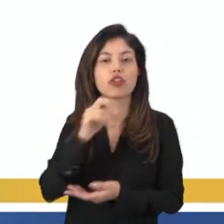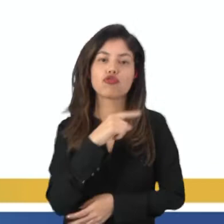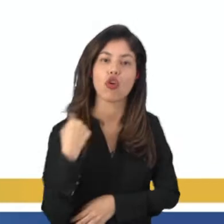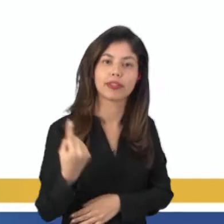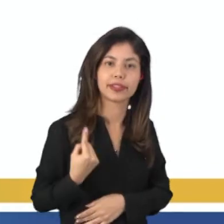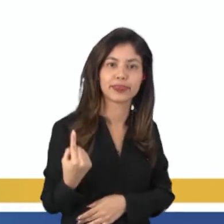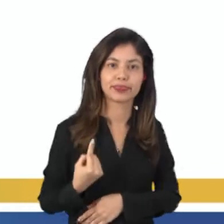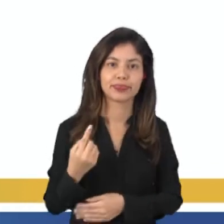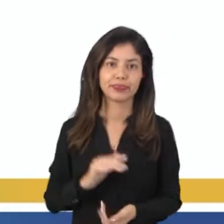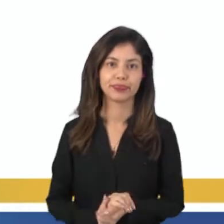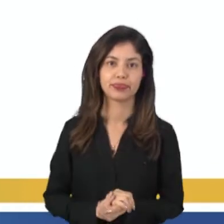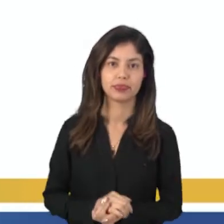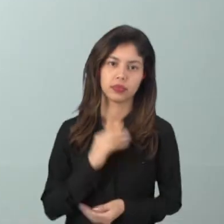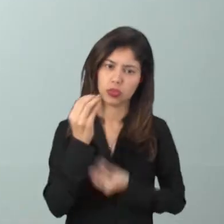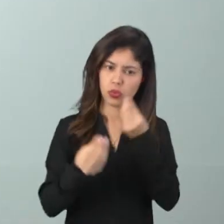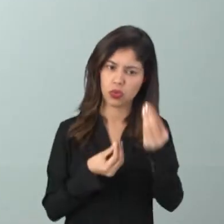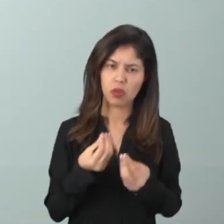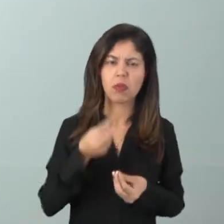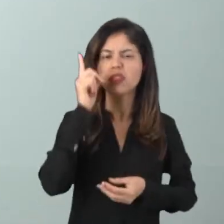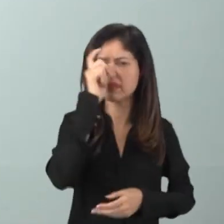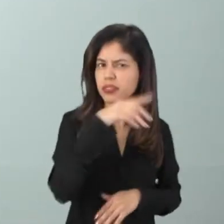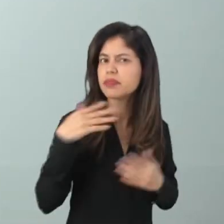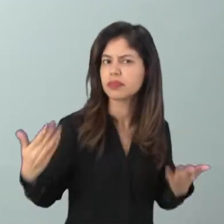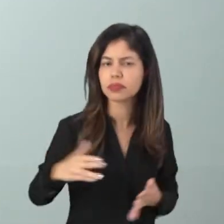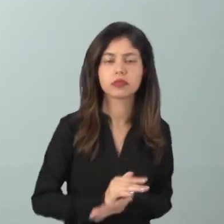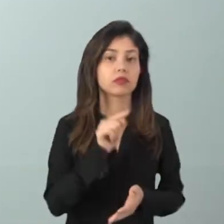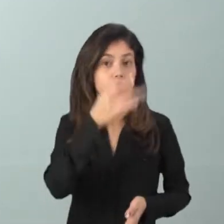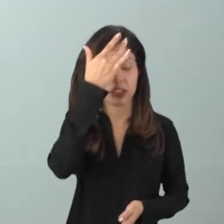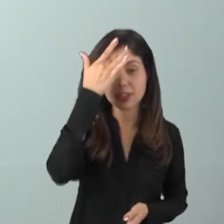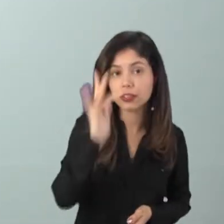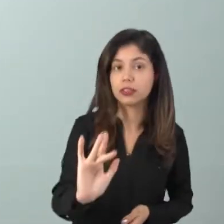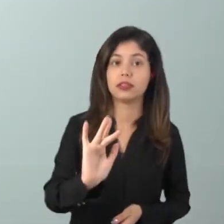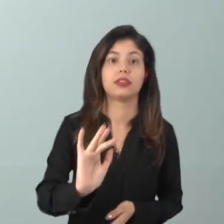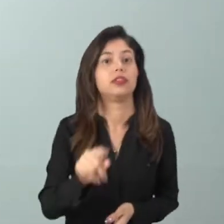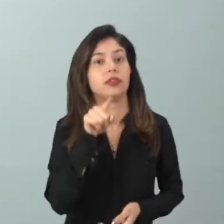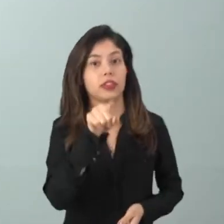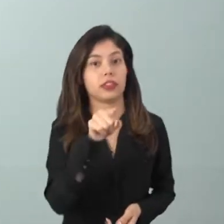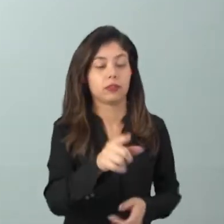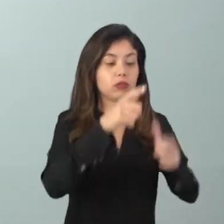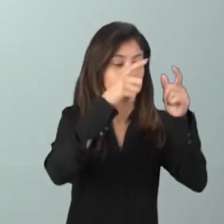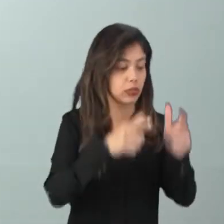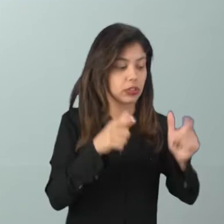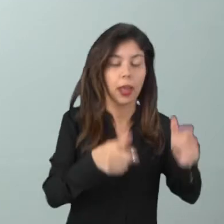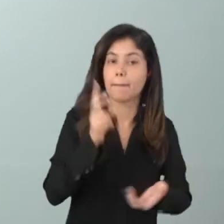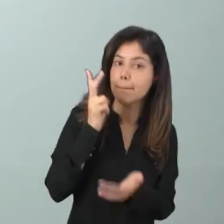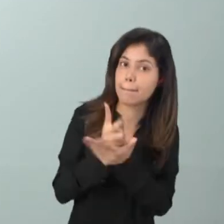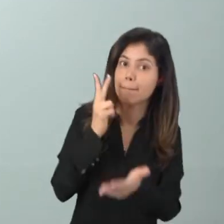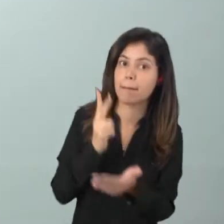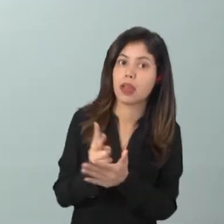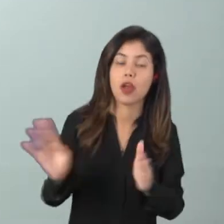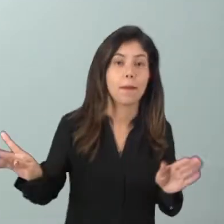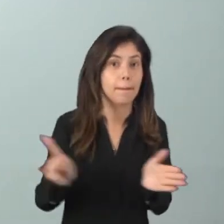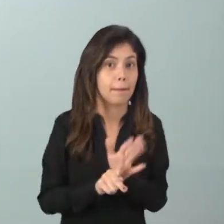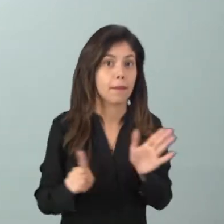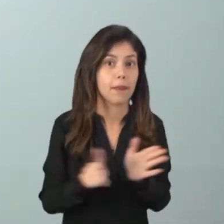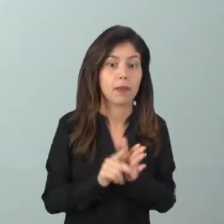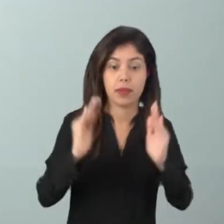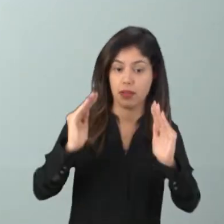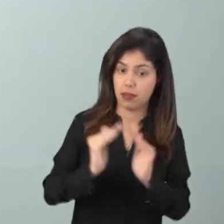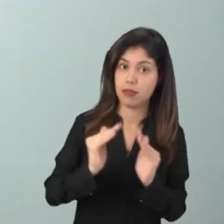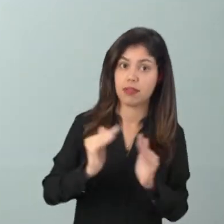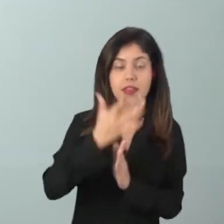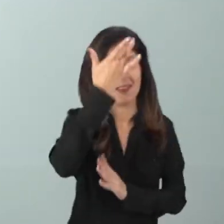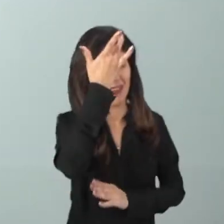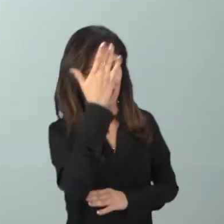casa. Olha como isso é complicado. Se você for deixado num lugar, mesmo que seja no próprio bairro, na própria rua, mas